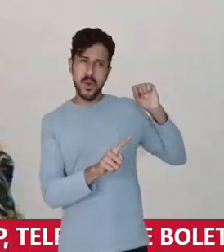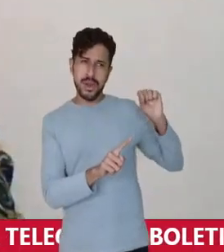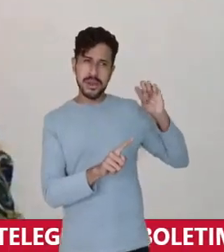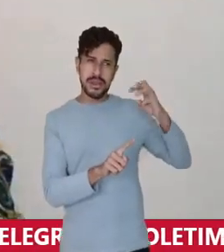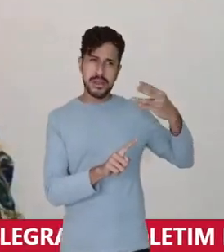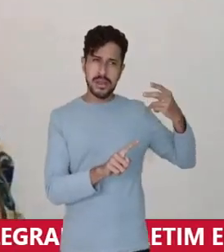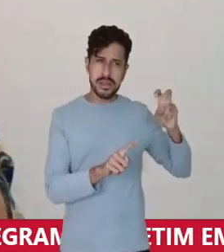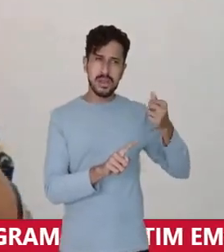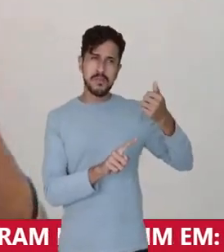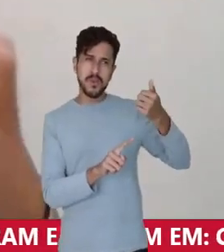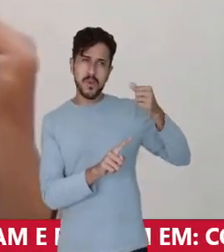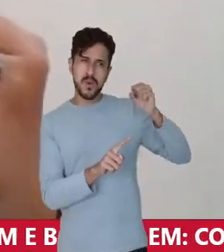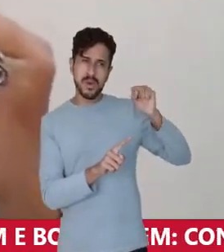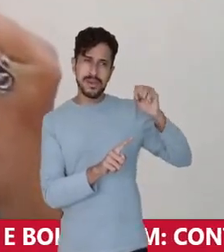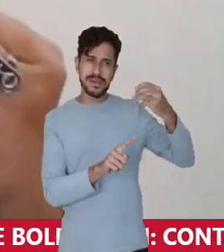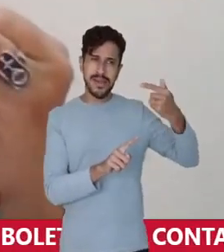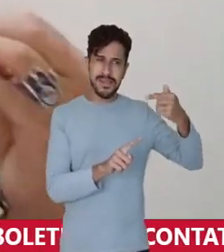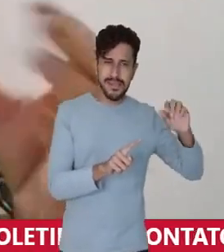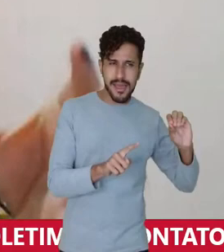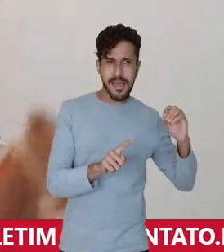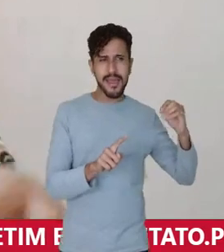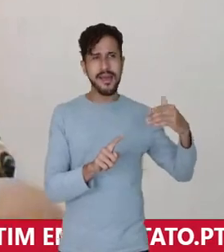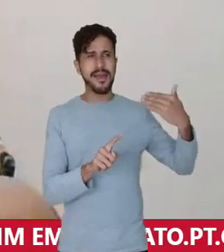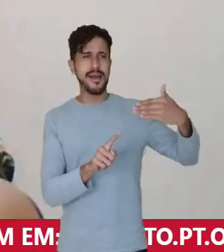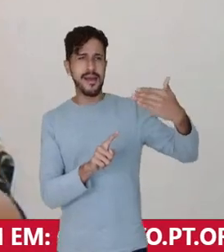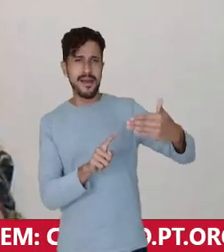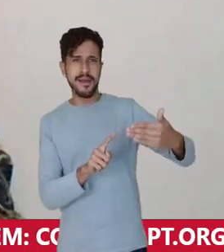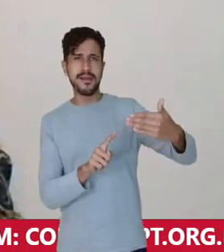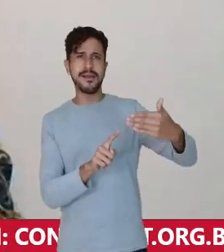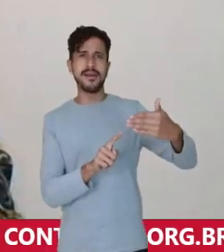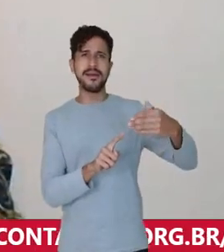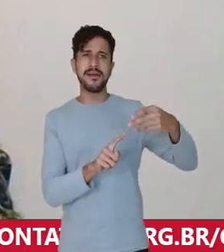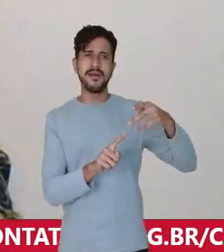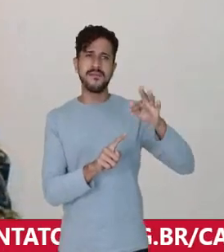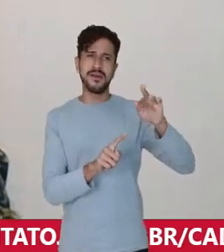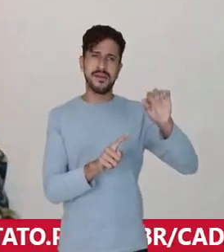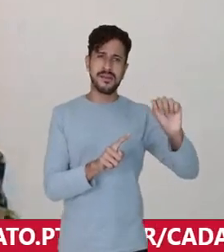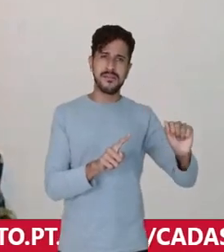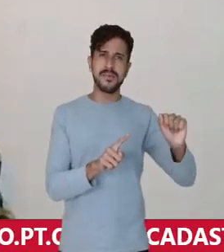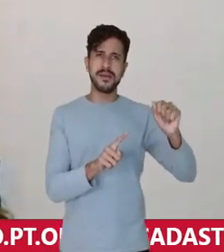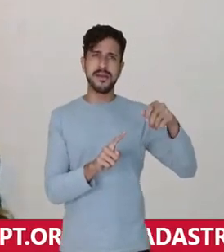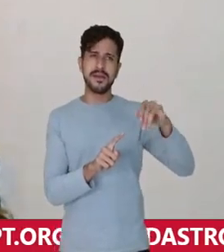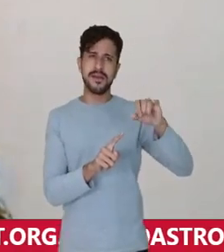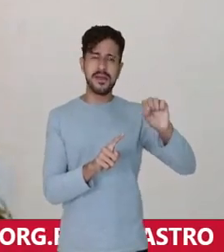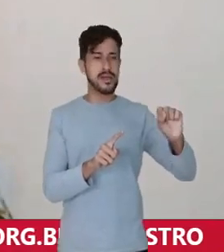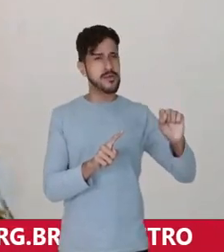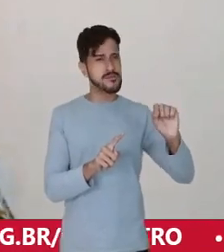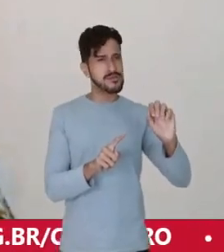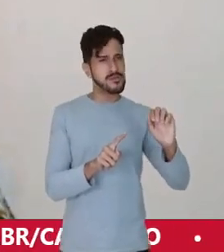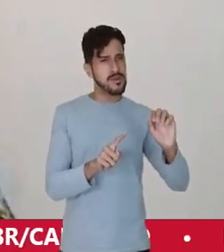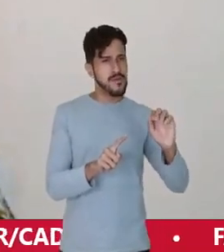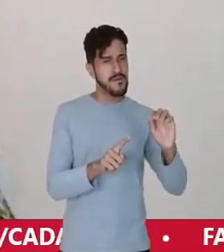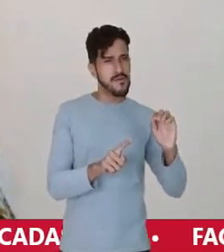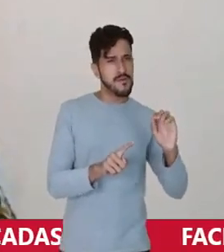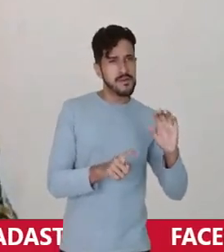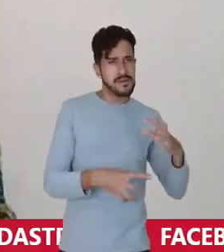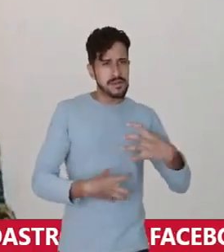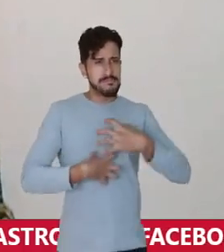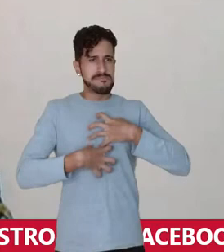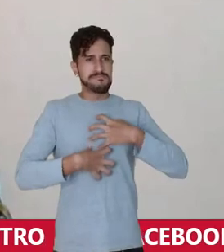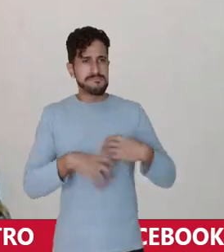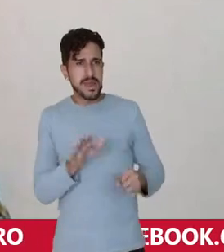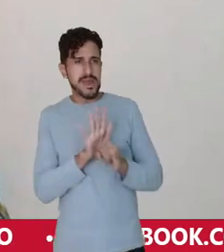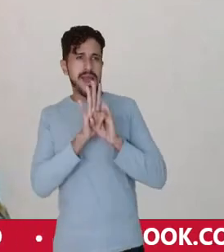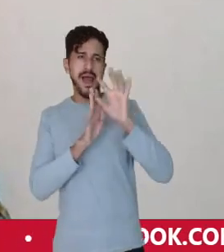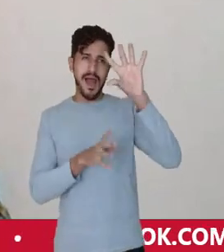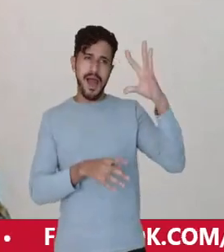em 1870, Yana Souka e Fatou Nuket, Inês, recolocam a África em nós. Ainda